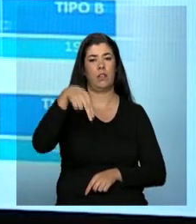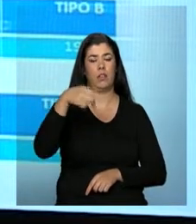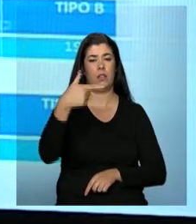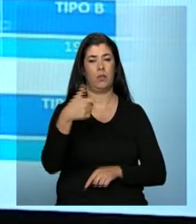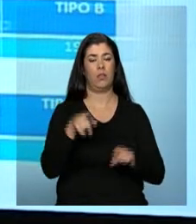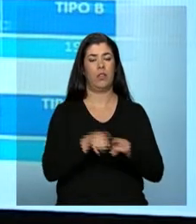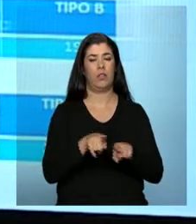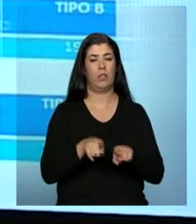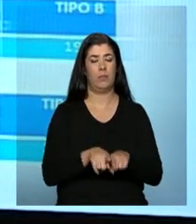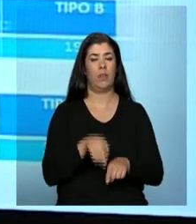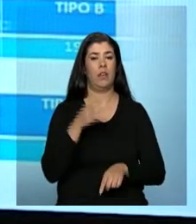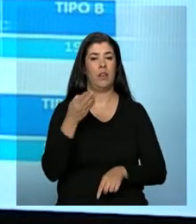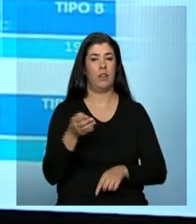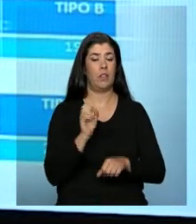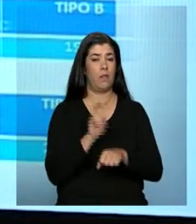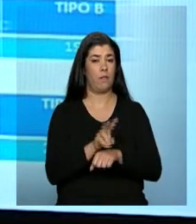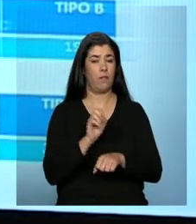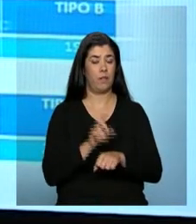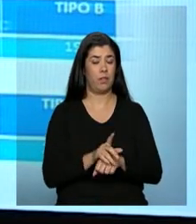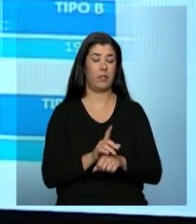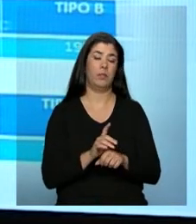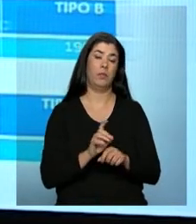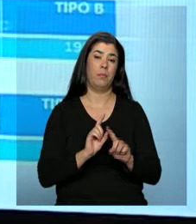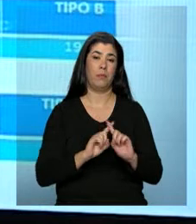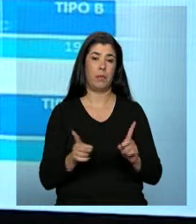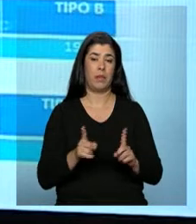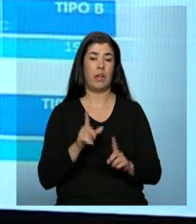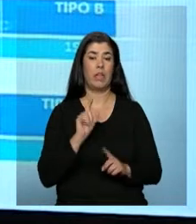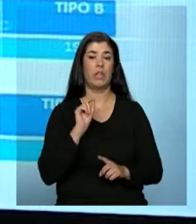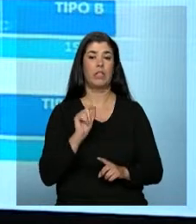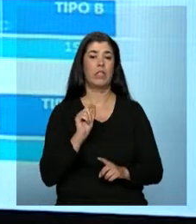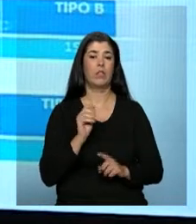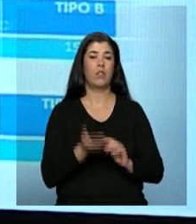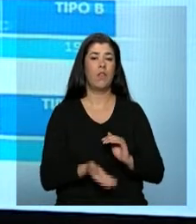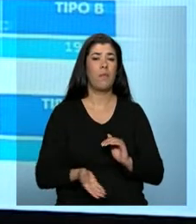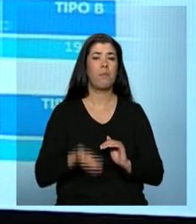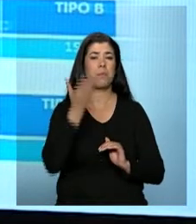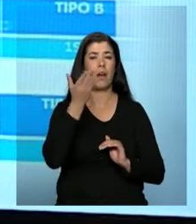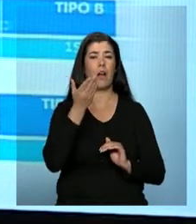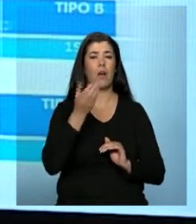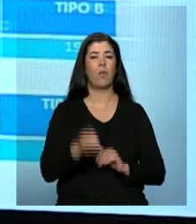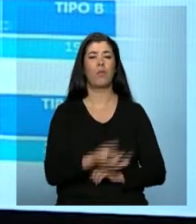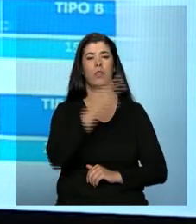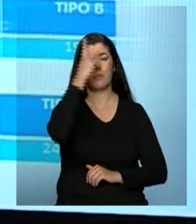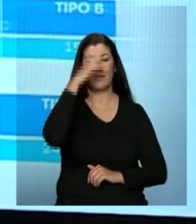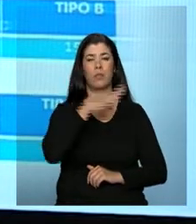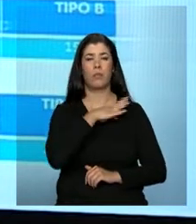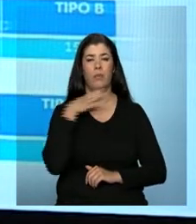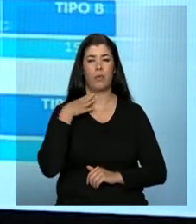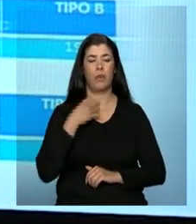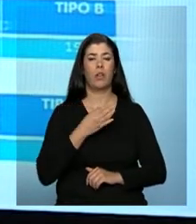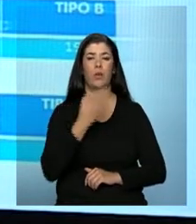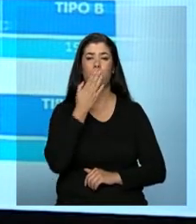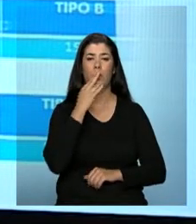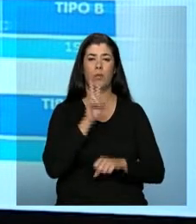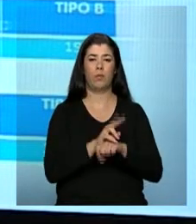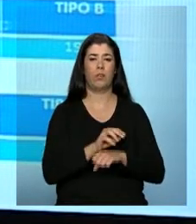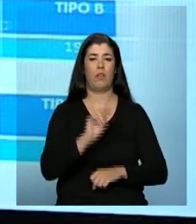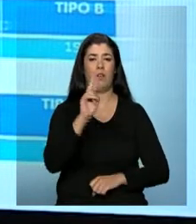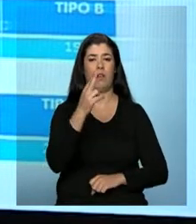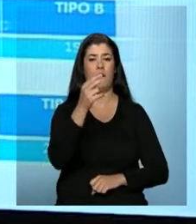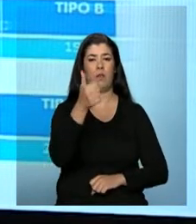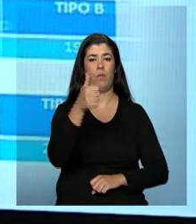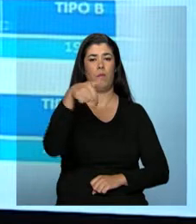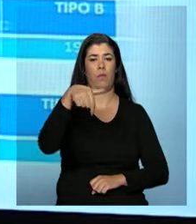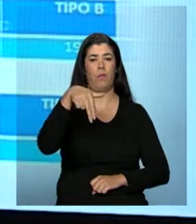e que também foi, no entanto, o vírus que mais levou a óbito foi o H1N1. Então, é importante que a gente tenha